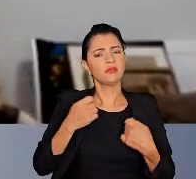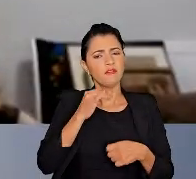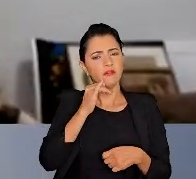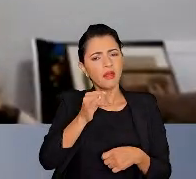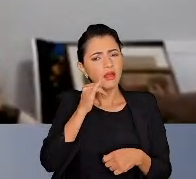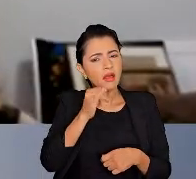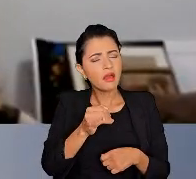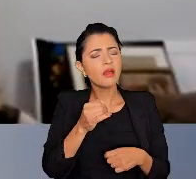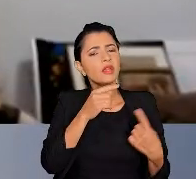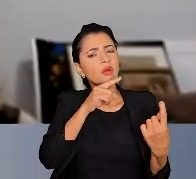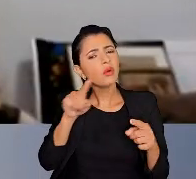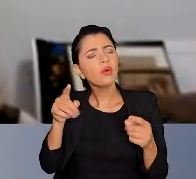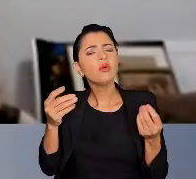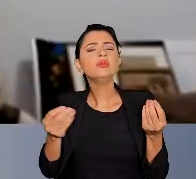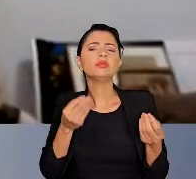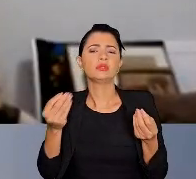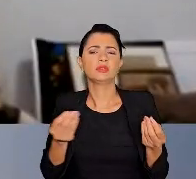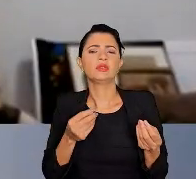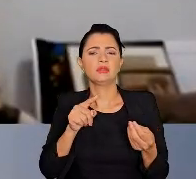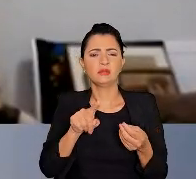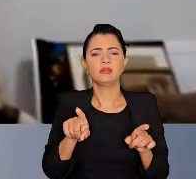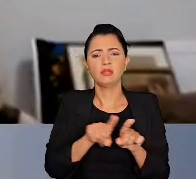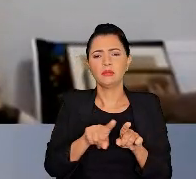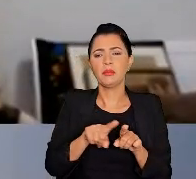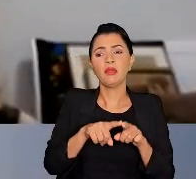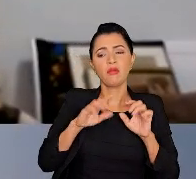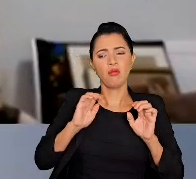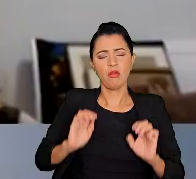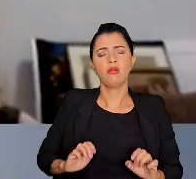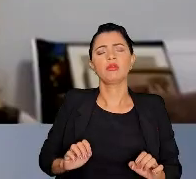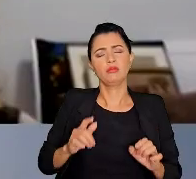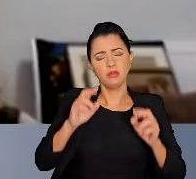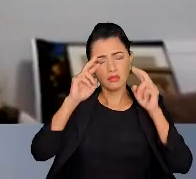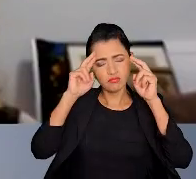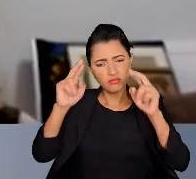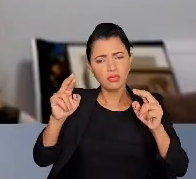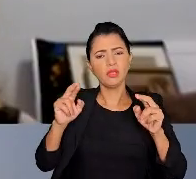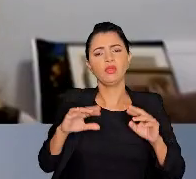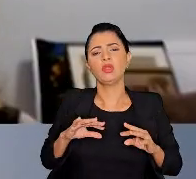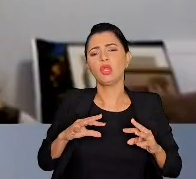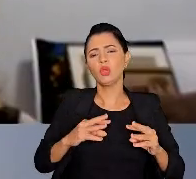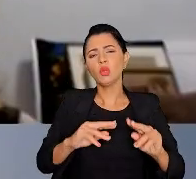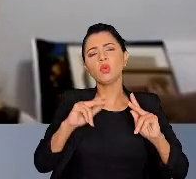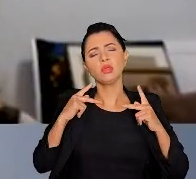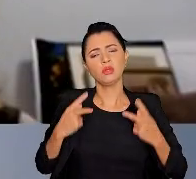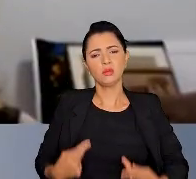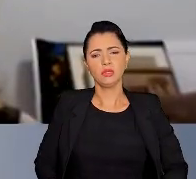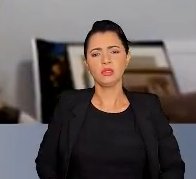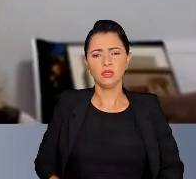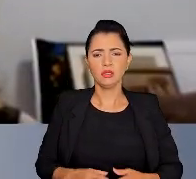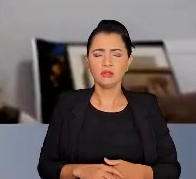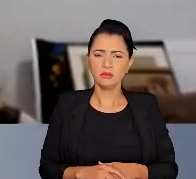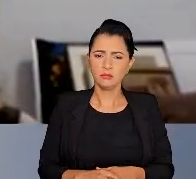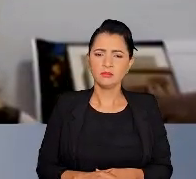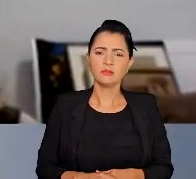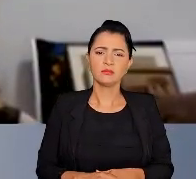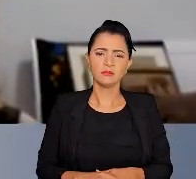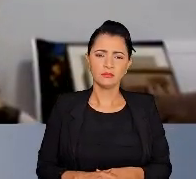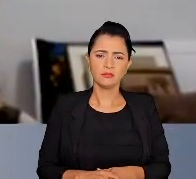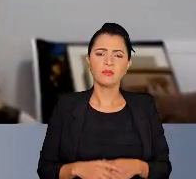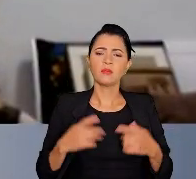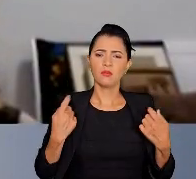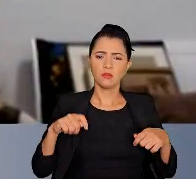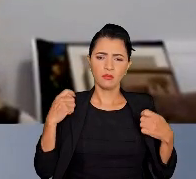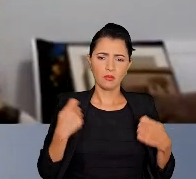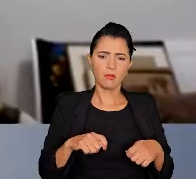que combater vivamente, em respeito a toda a humanidade, a necessidade de um